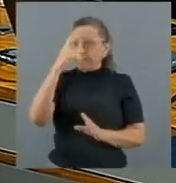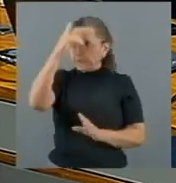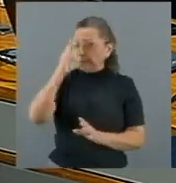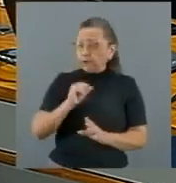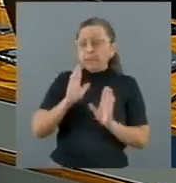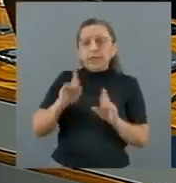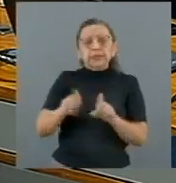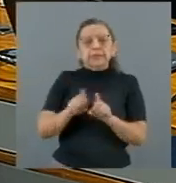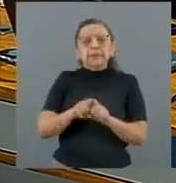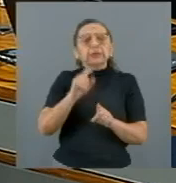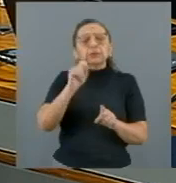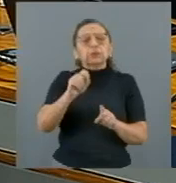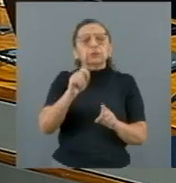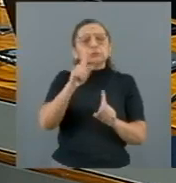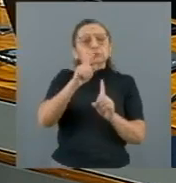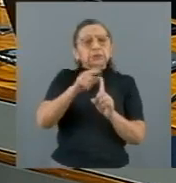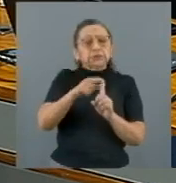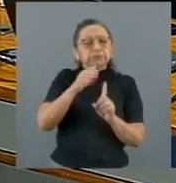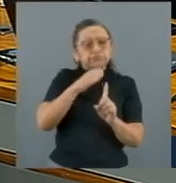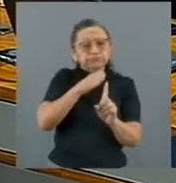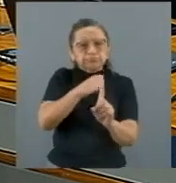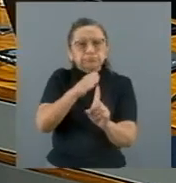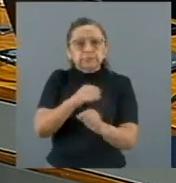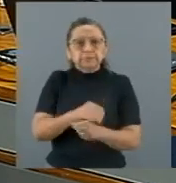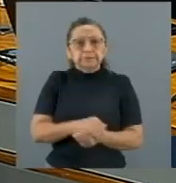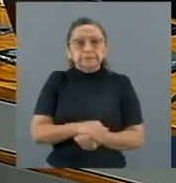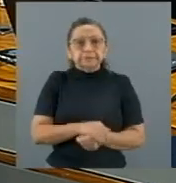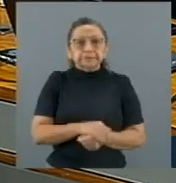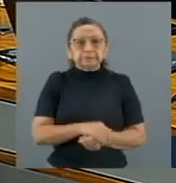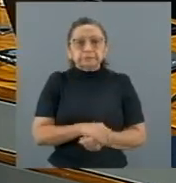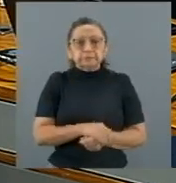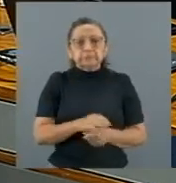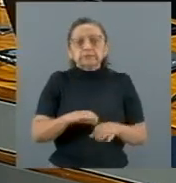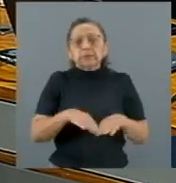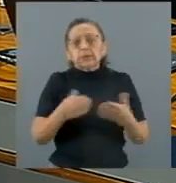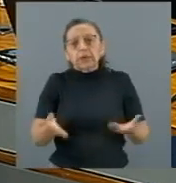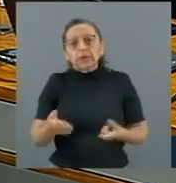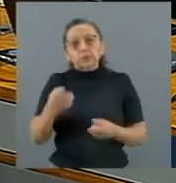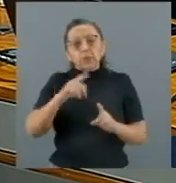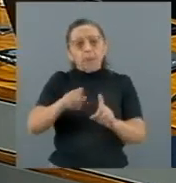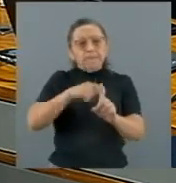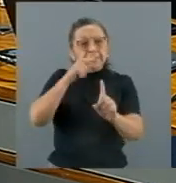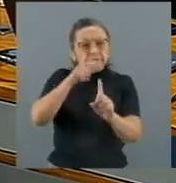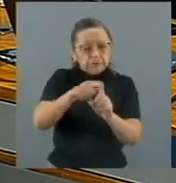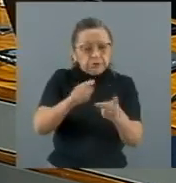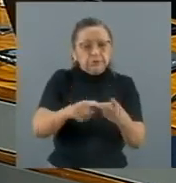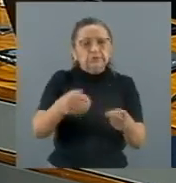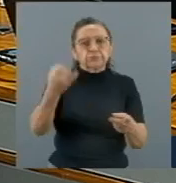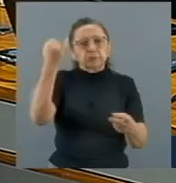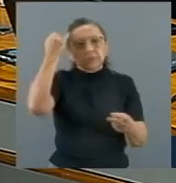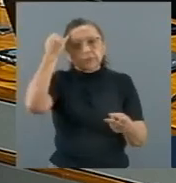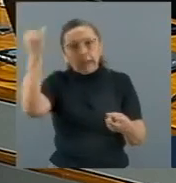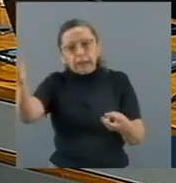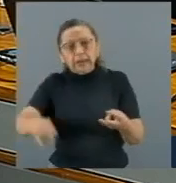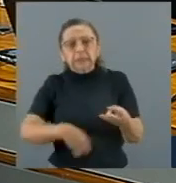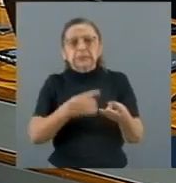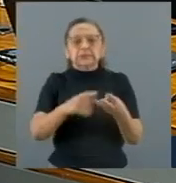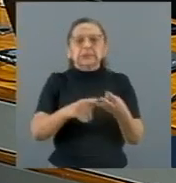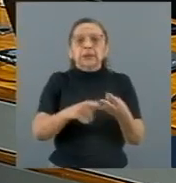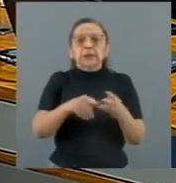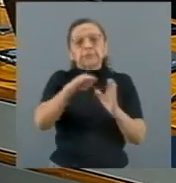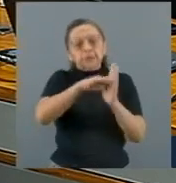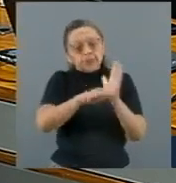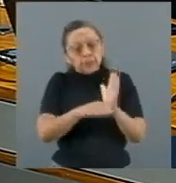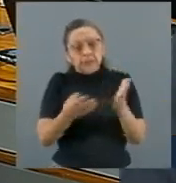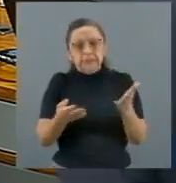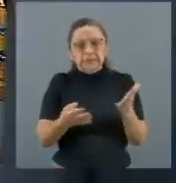este partido, essa agremiação defende, né? Quais são os seus ideais, quais são as suas agendas, quais são os seus programas